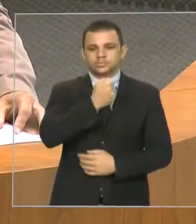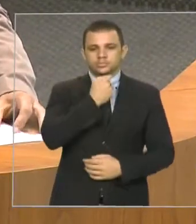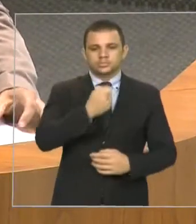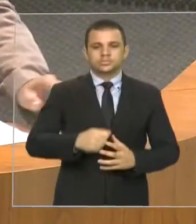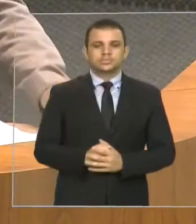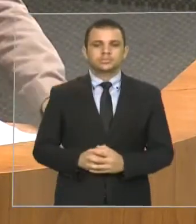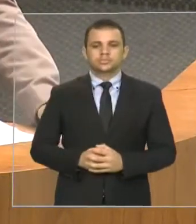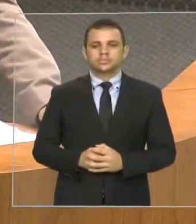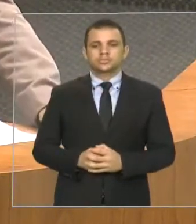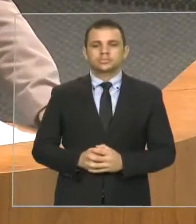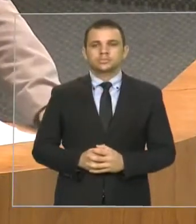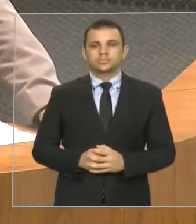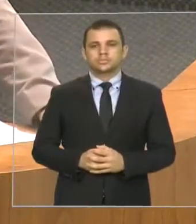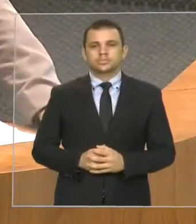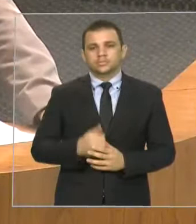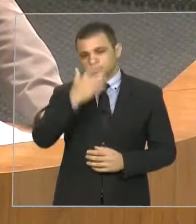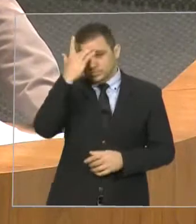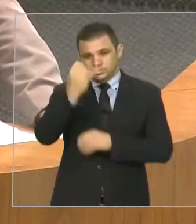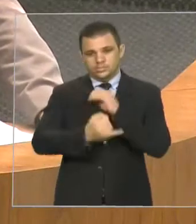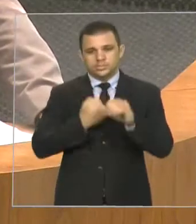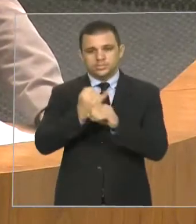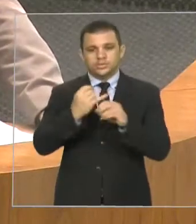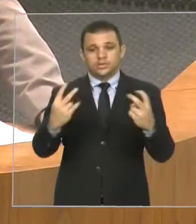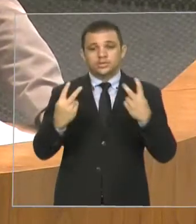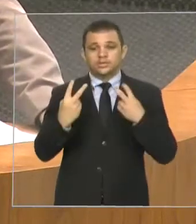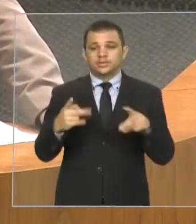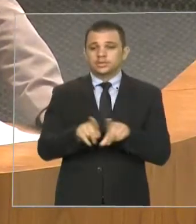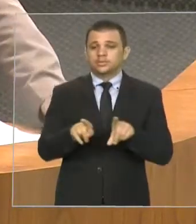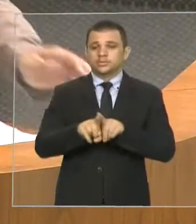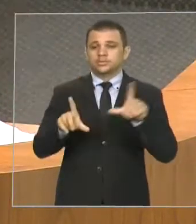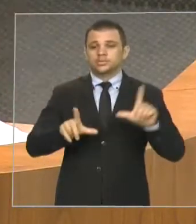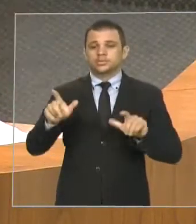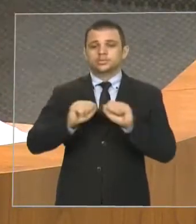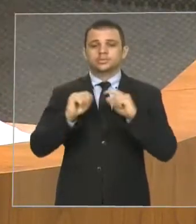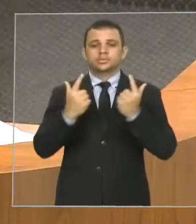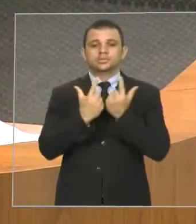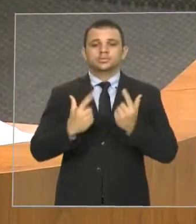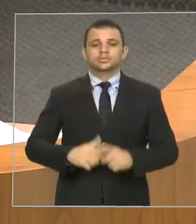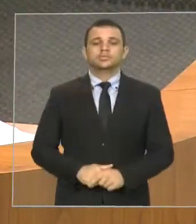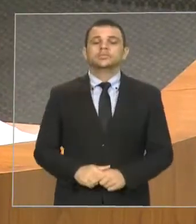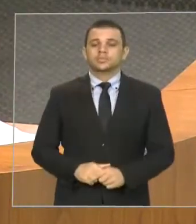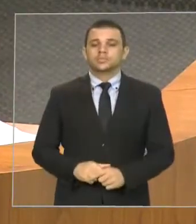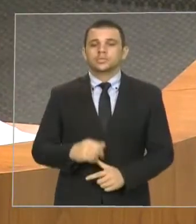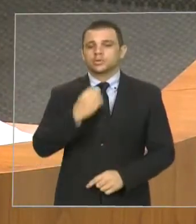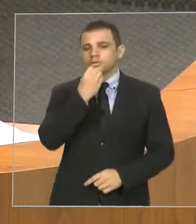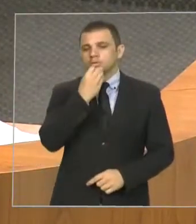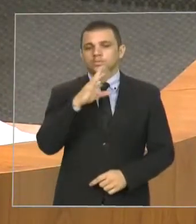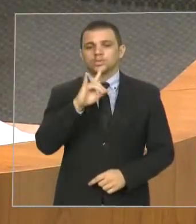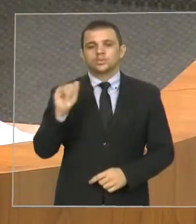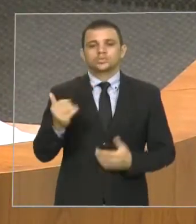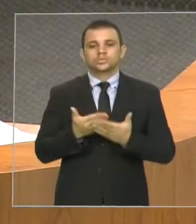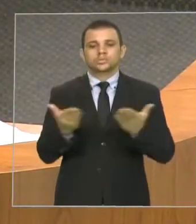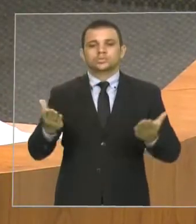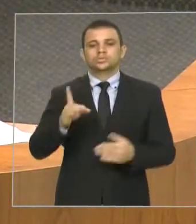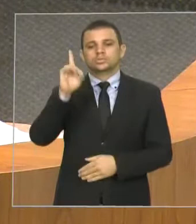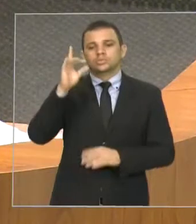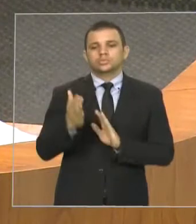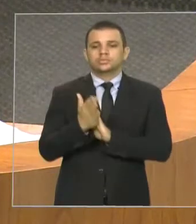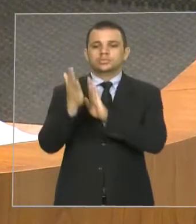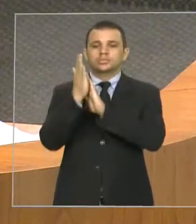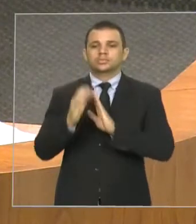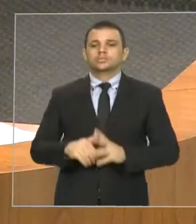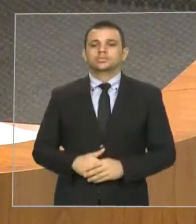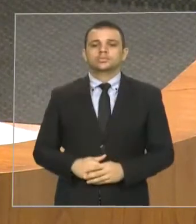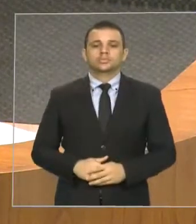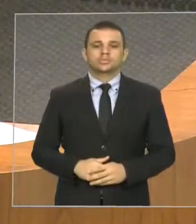imprensa, internautas, telespectadores que nos acompanham através da TV Assembleia, o nosso mais cordial bom dia, que Deus seja louvado.